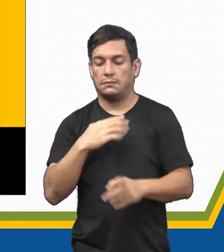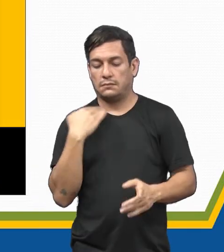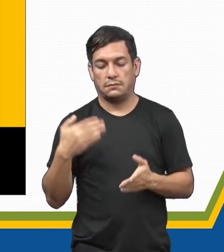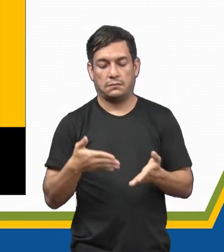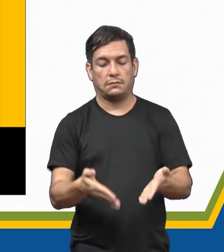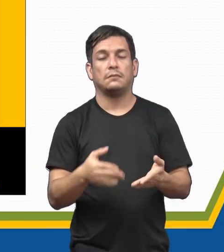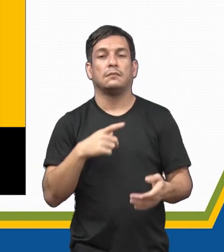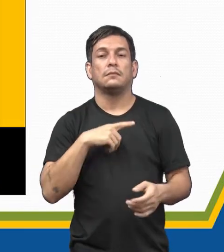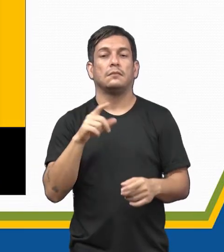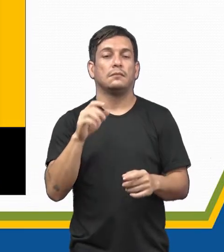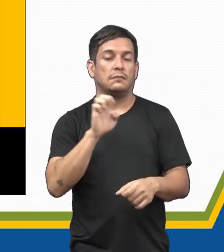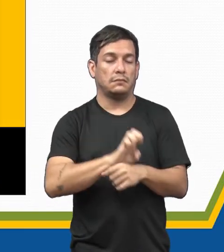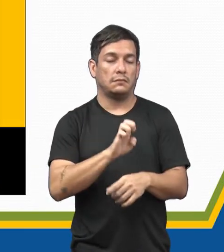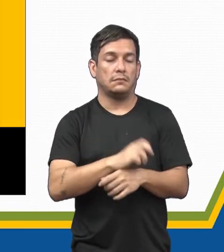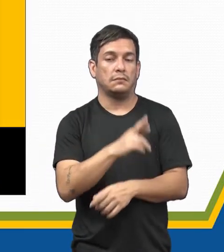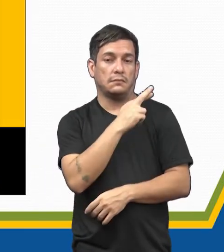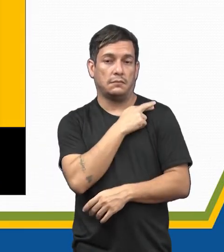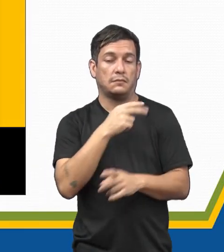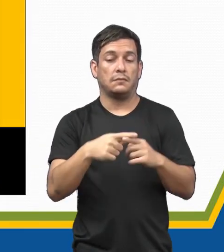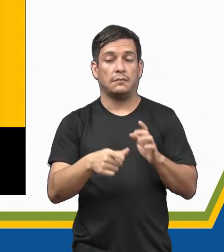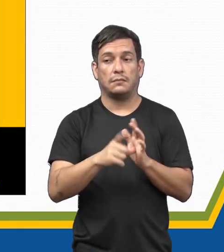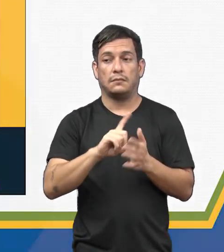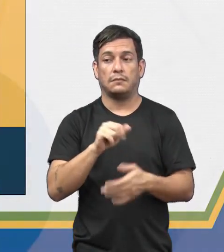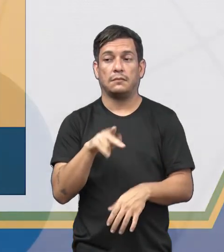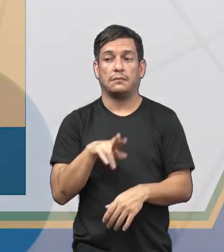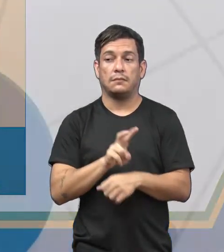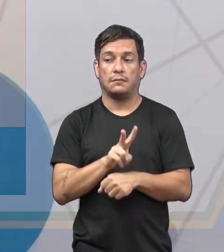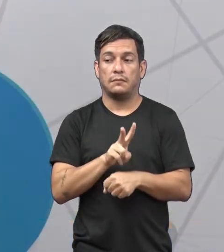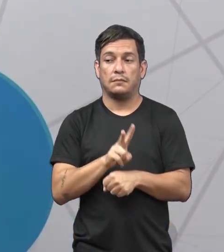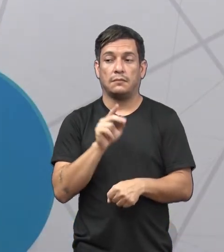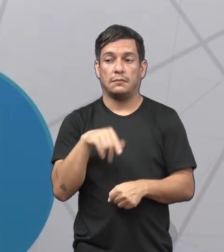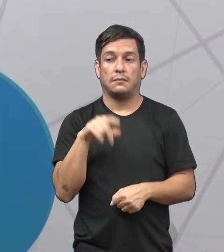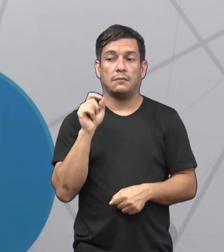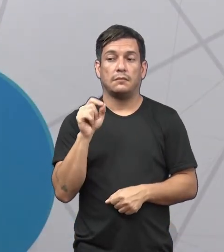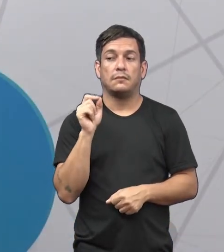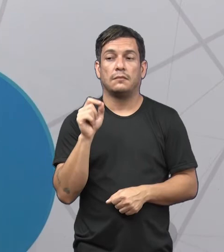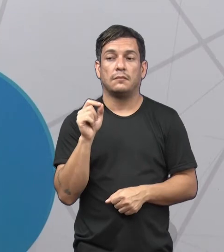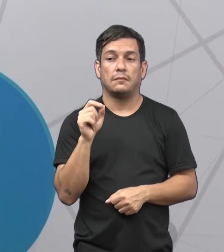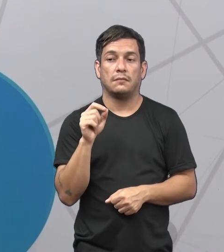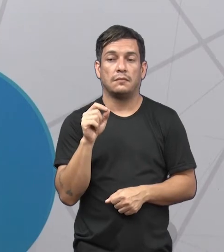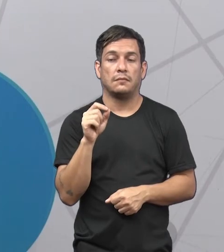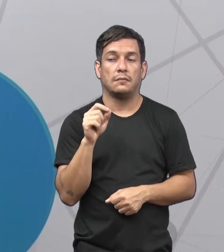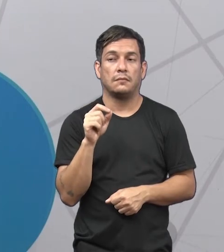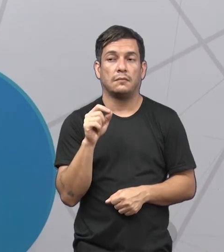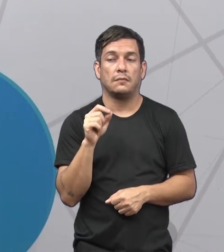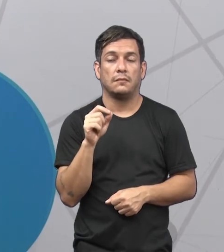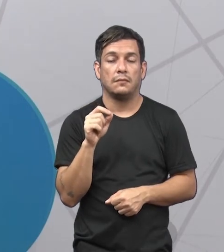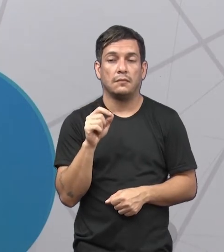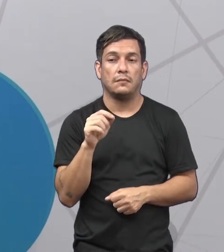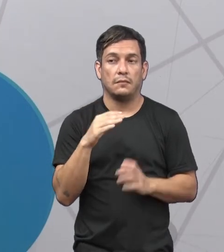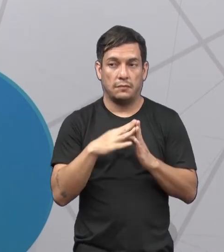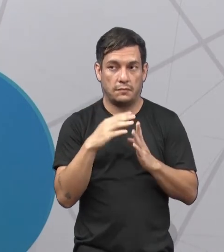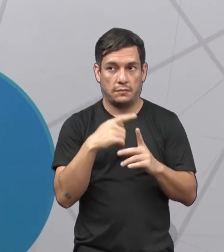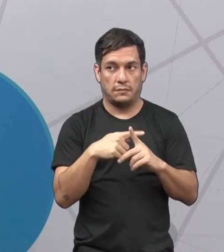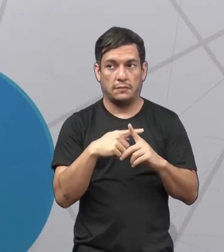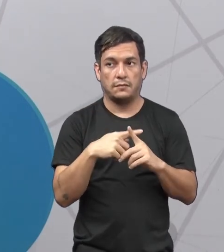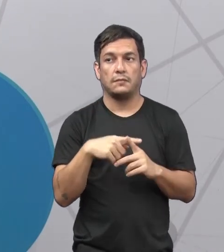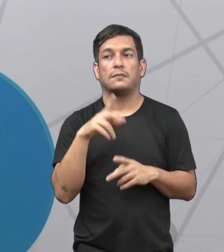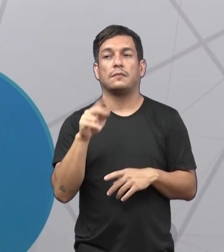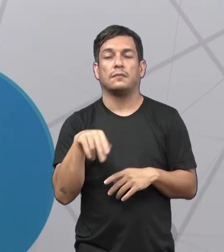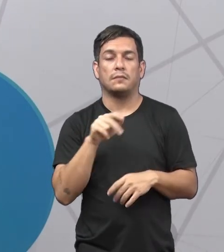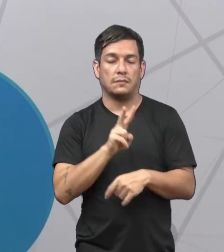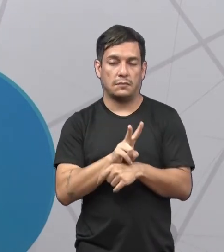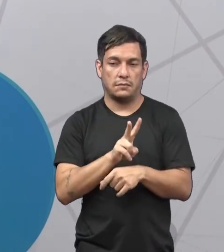passa para o Estado, porque antes quem cuidava disso era a igreja, era quem